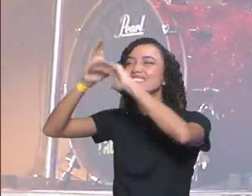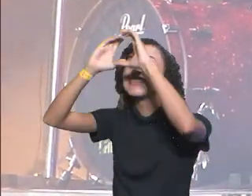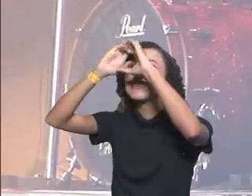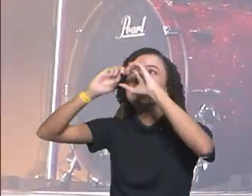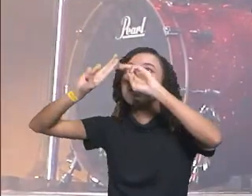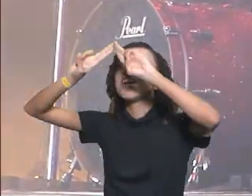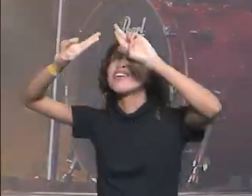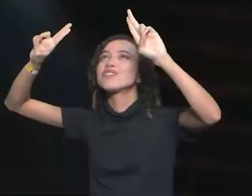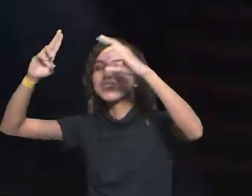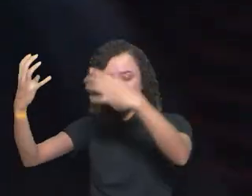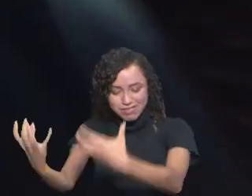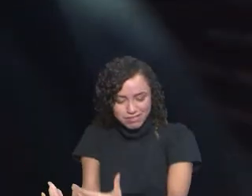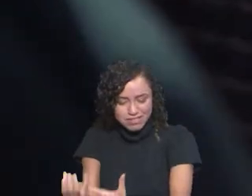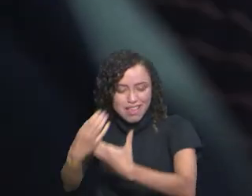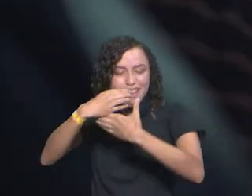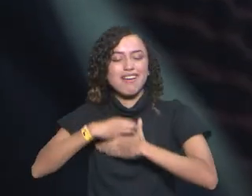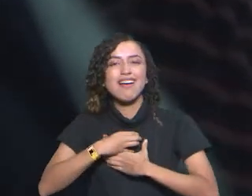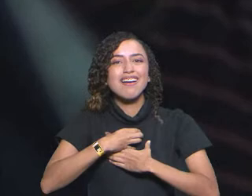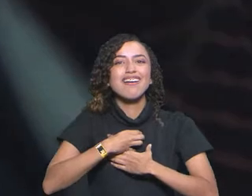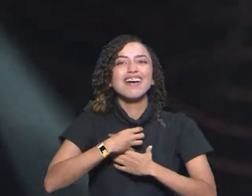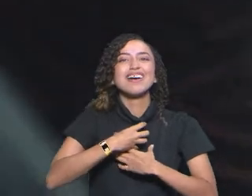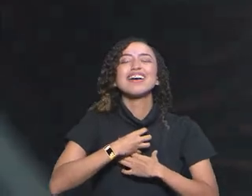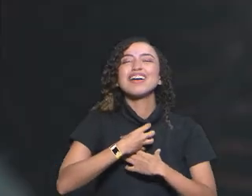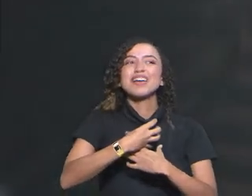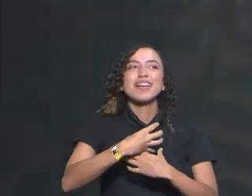e me leva até